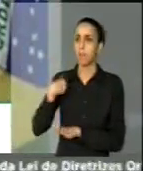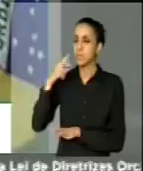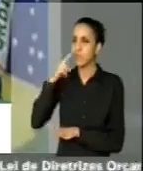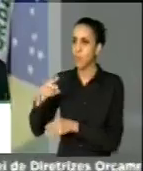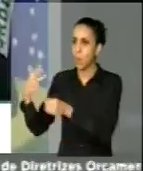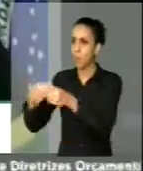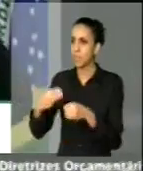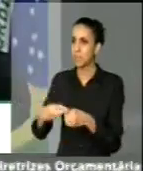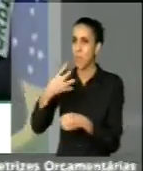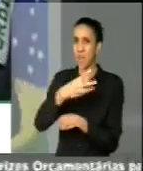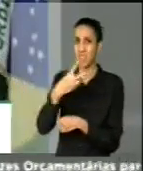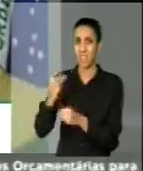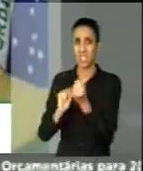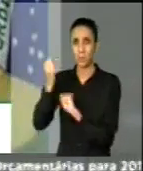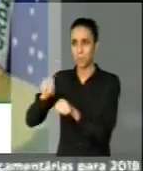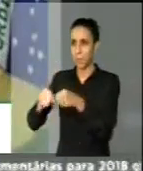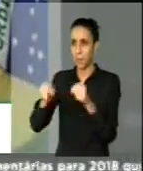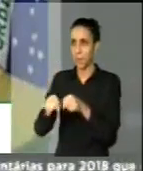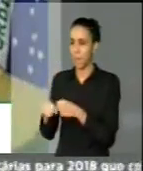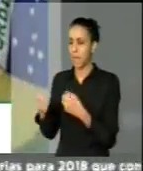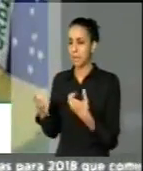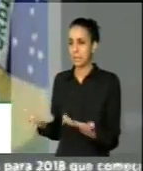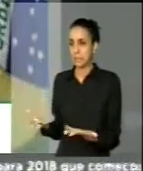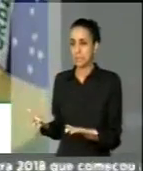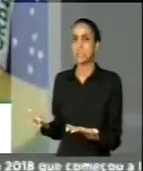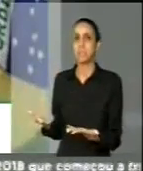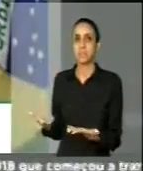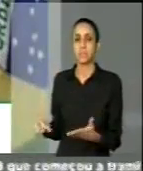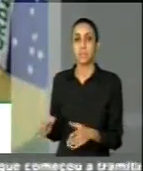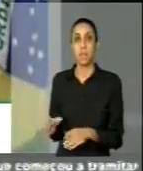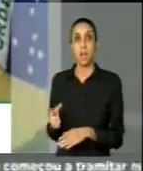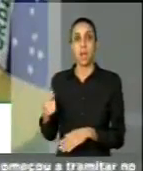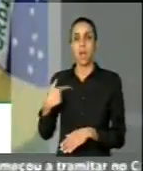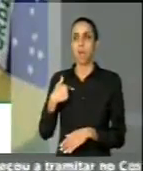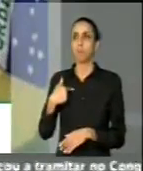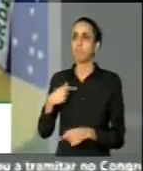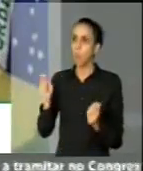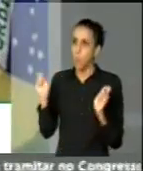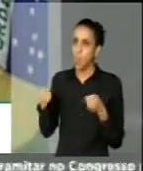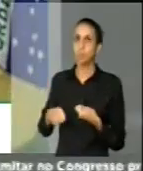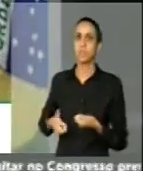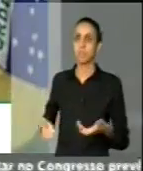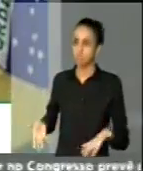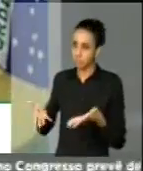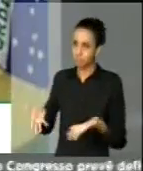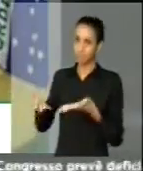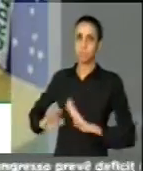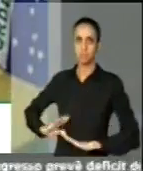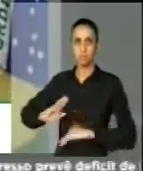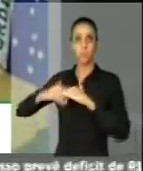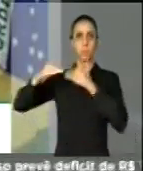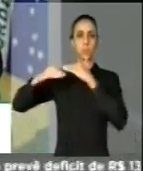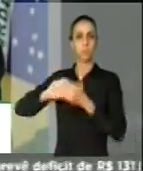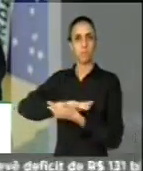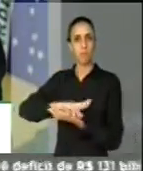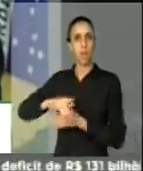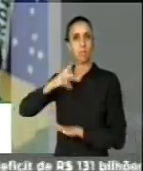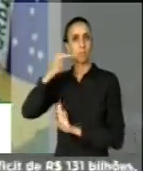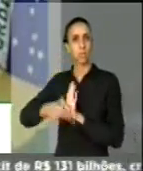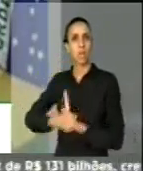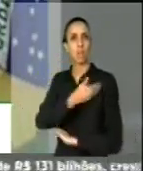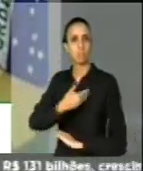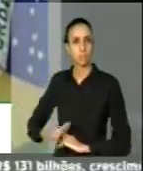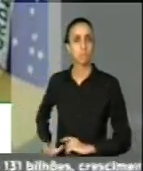quebradas, e aquilo, eu recuperei o parque industrial, aquilo me deu uma projeção e entre outros programas sociais que eu fazia na